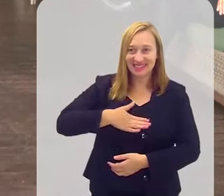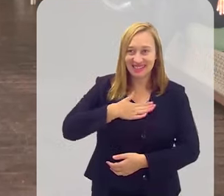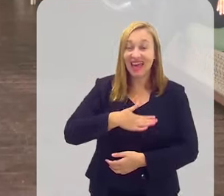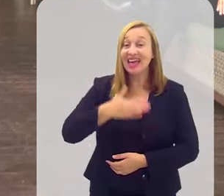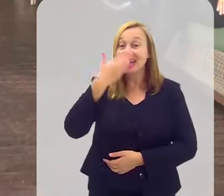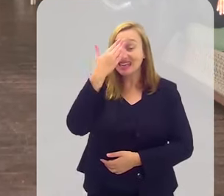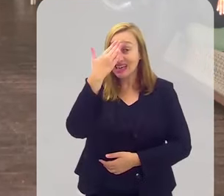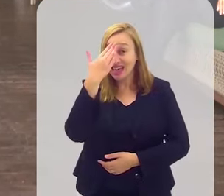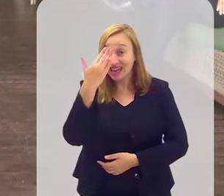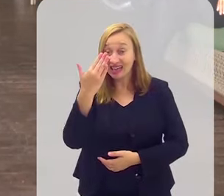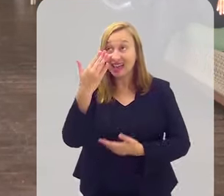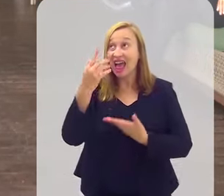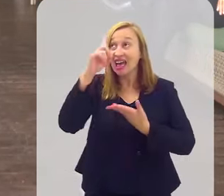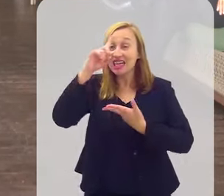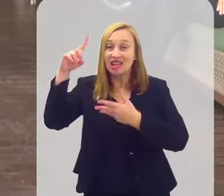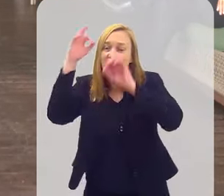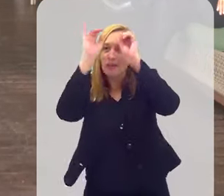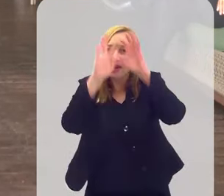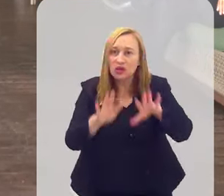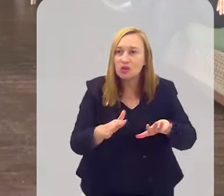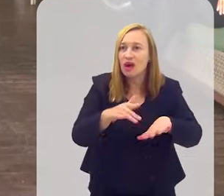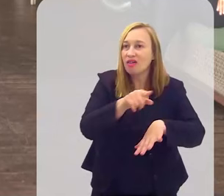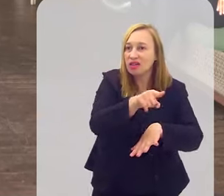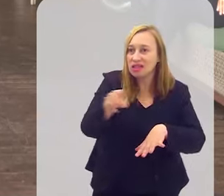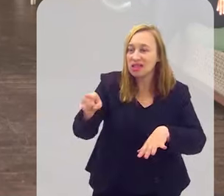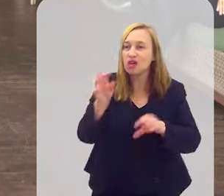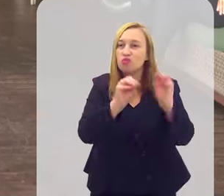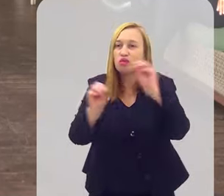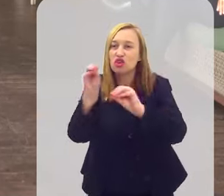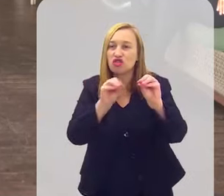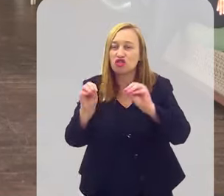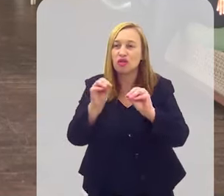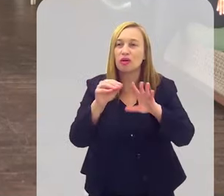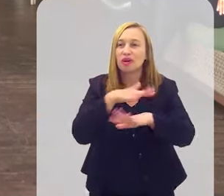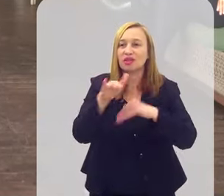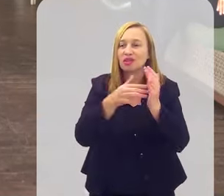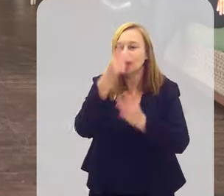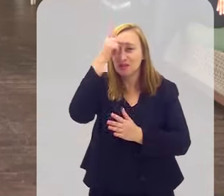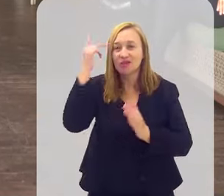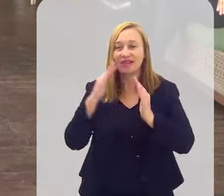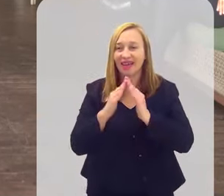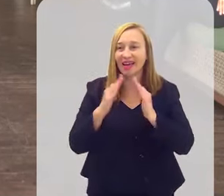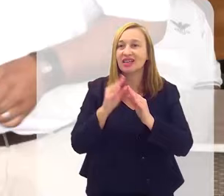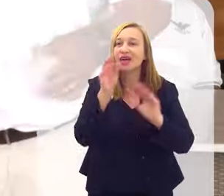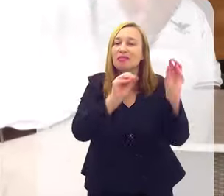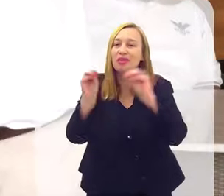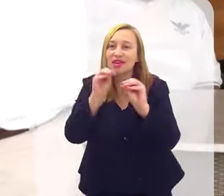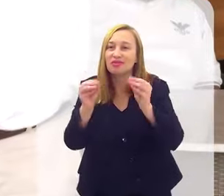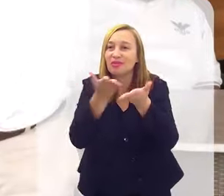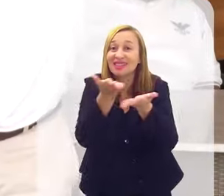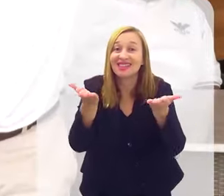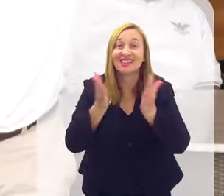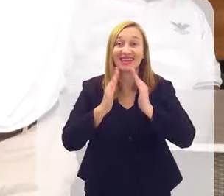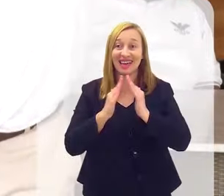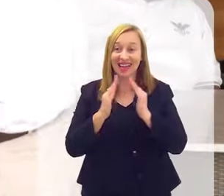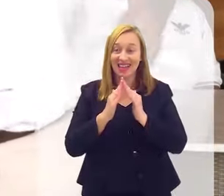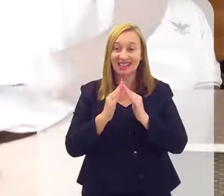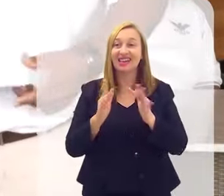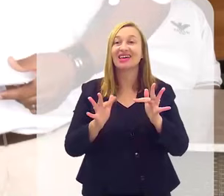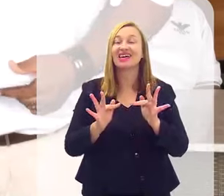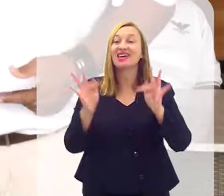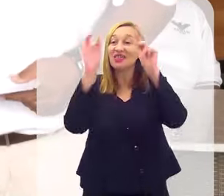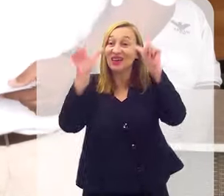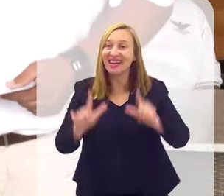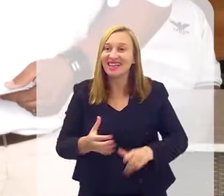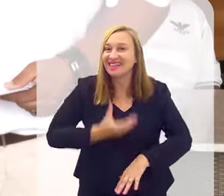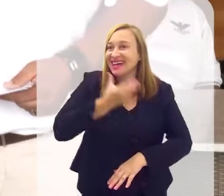nome nata muito grande que Deus possa abençoar cada vez mais vocês manda um beijo no coração nata para todo mundo que tá